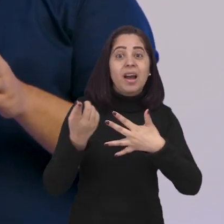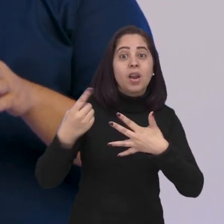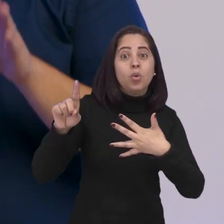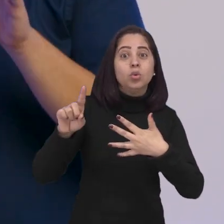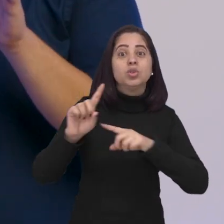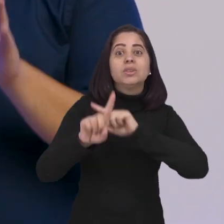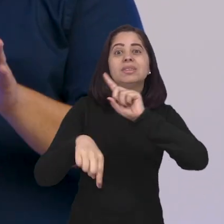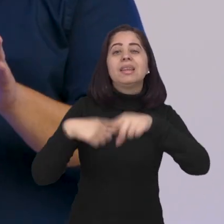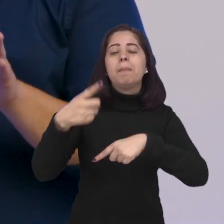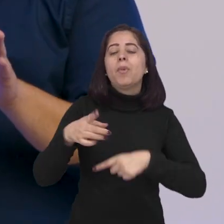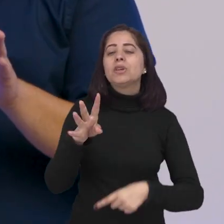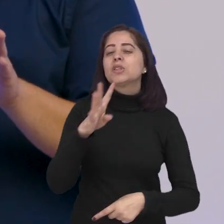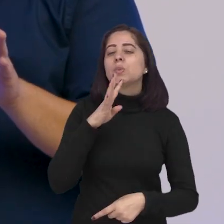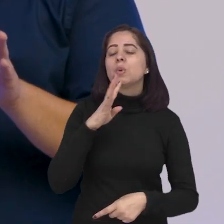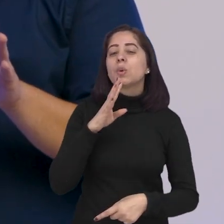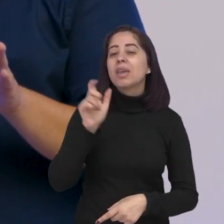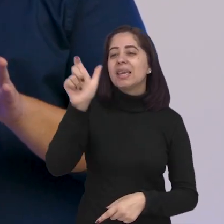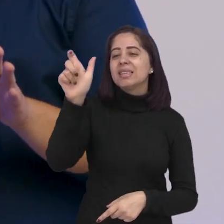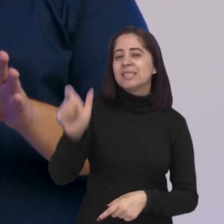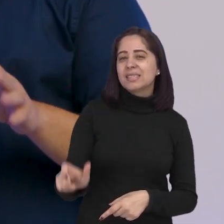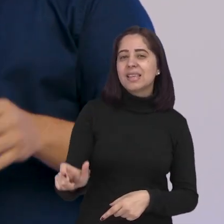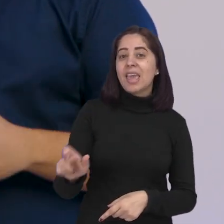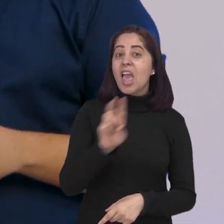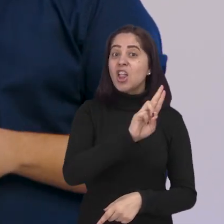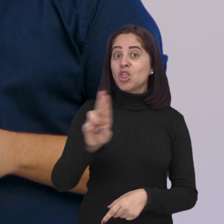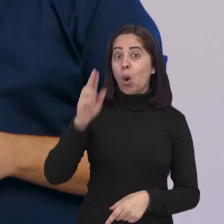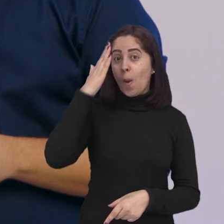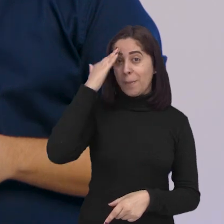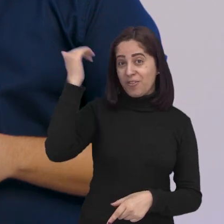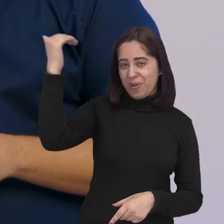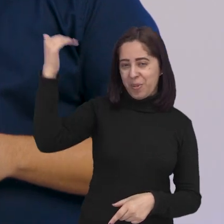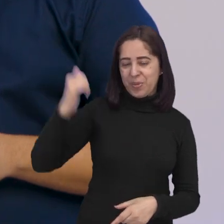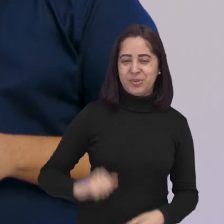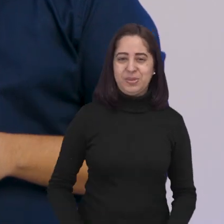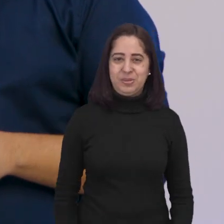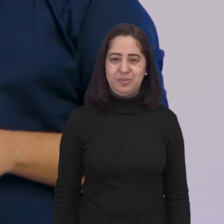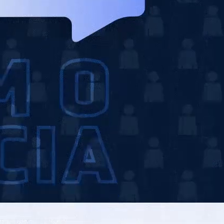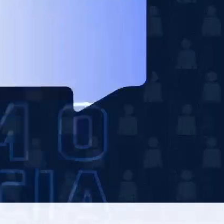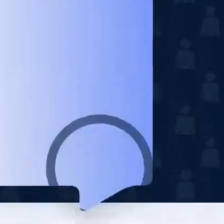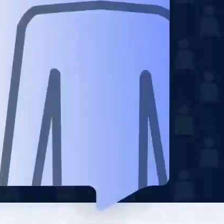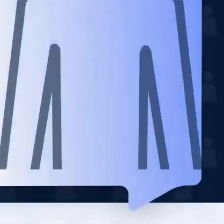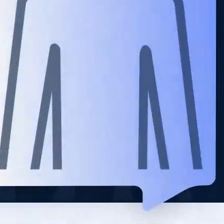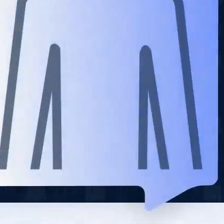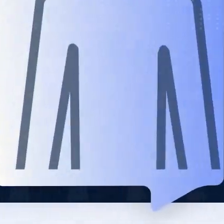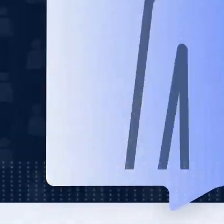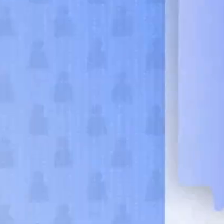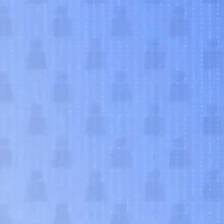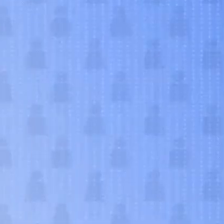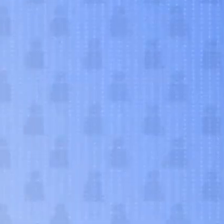parada aqui, hein? Daqui a pouco nós voltamos com o quadro Nomes da Cidade. Não saia daí.